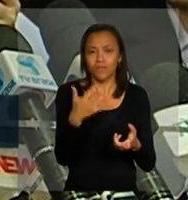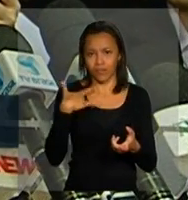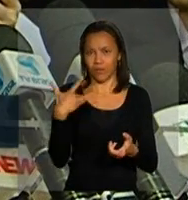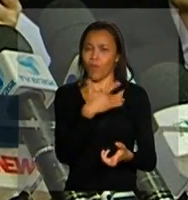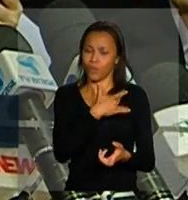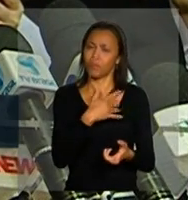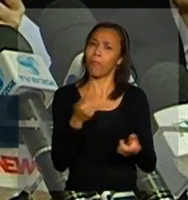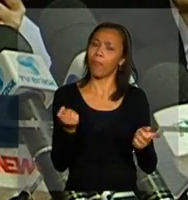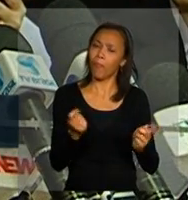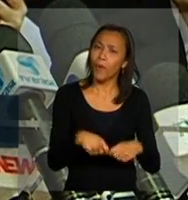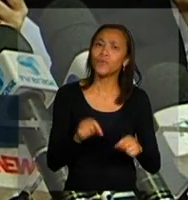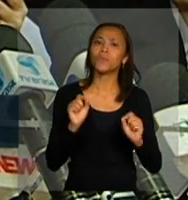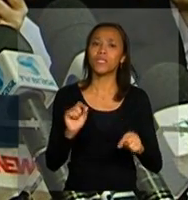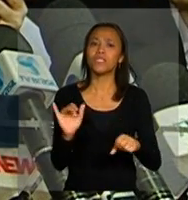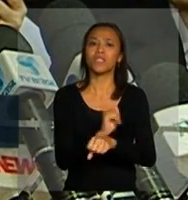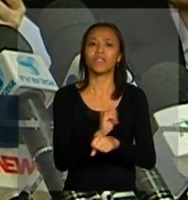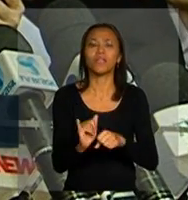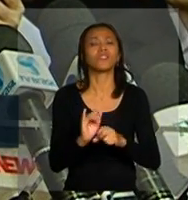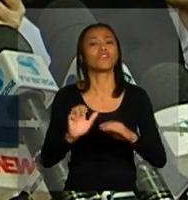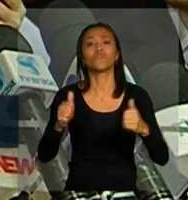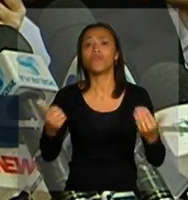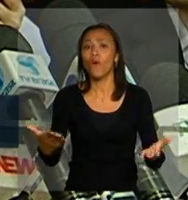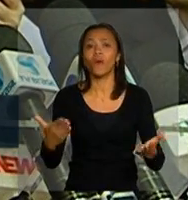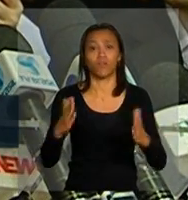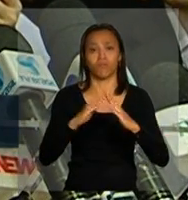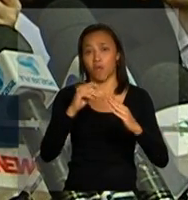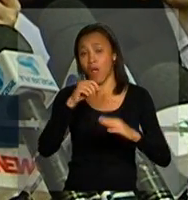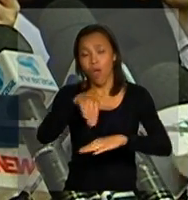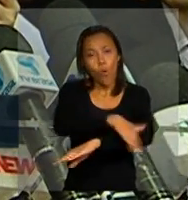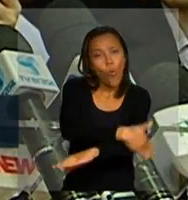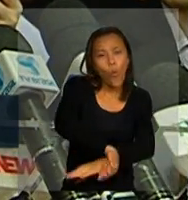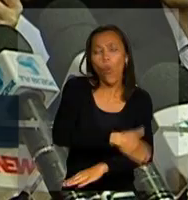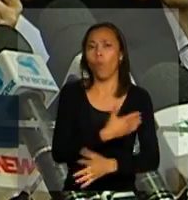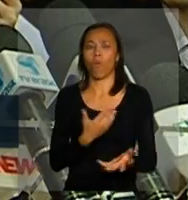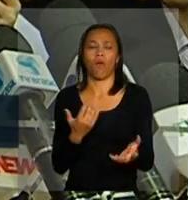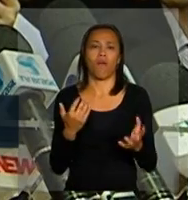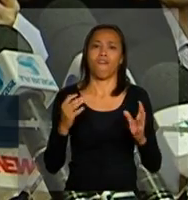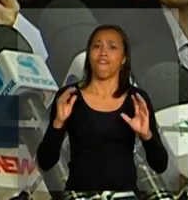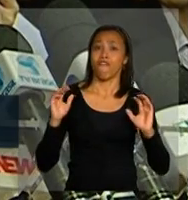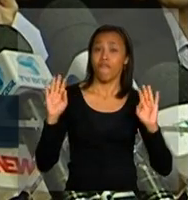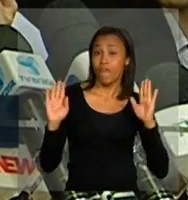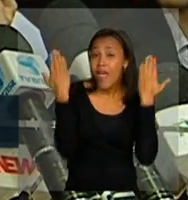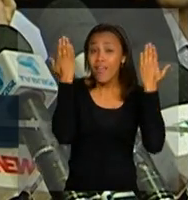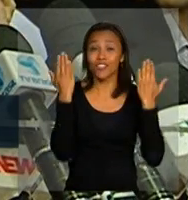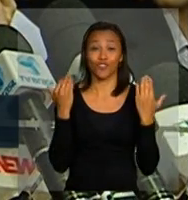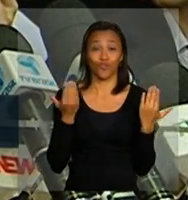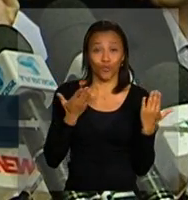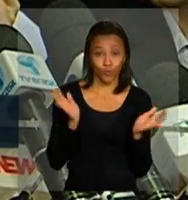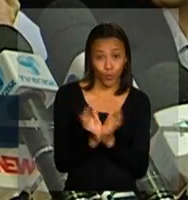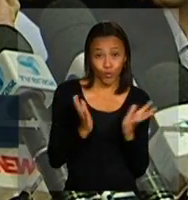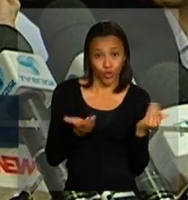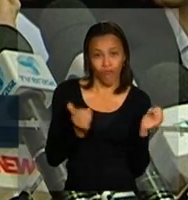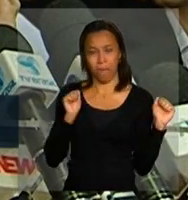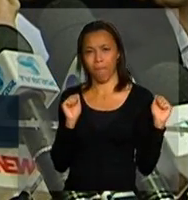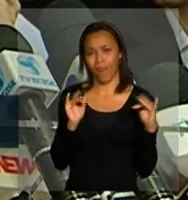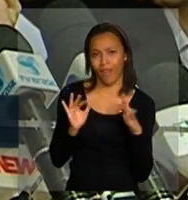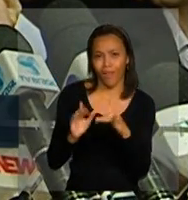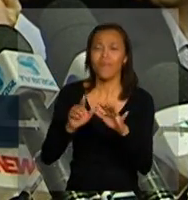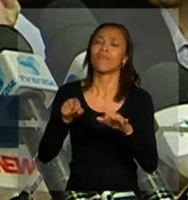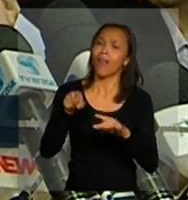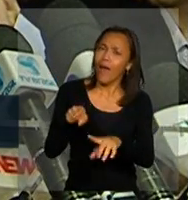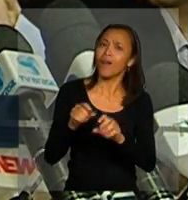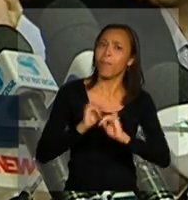sejam realizadas ações na rua, em festas, em locais de concentração do público mais jovem. Nós teremos uma forte ação